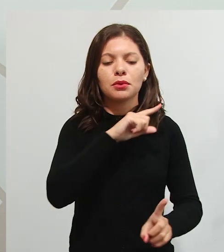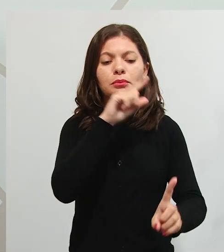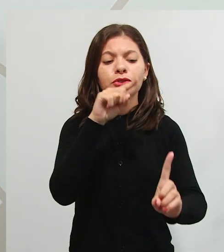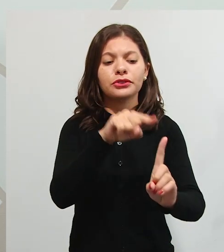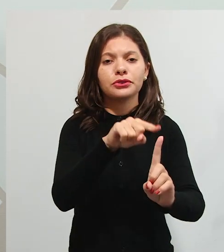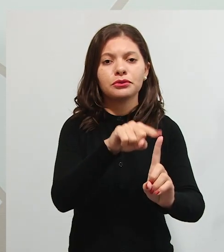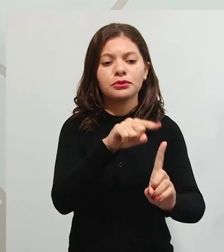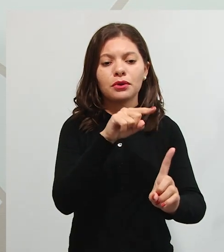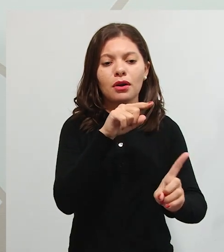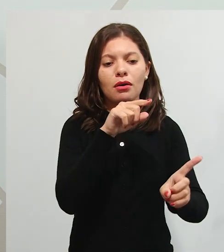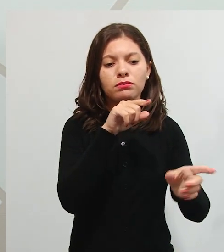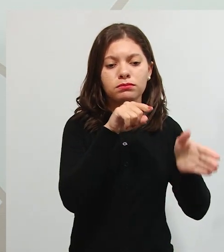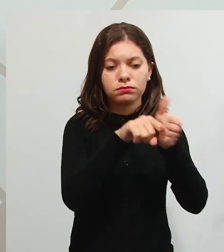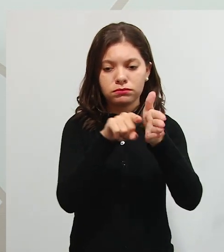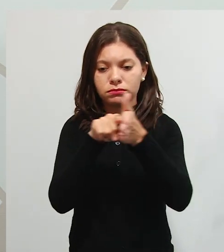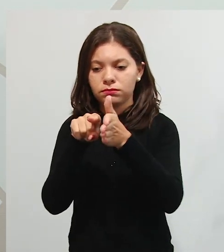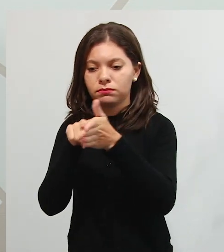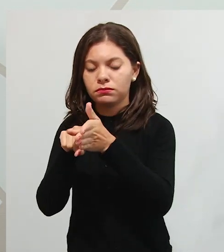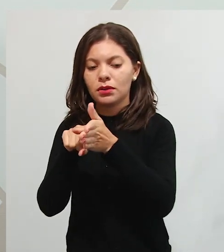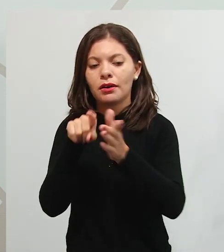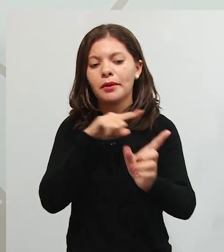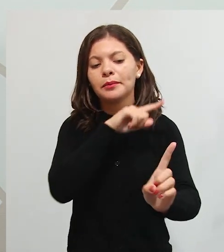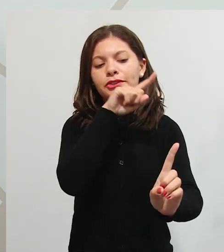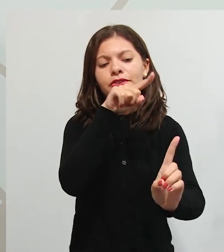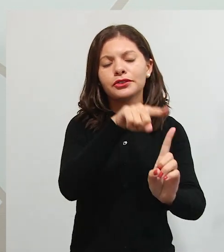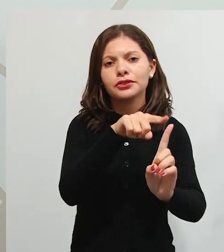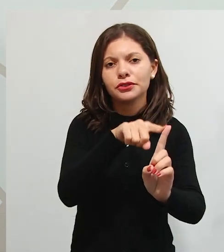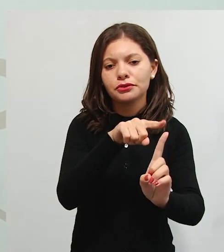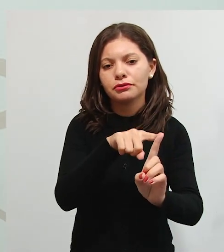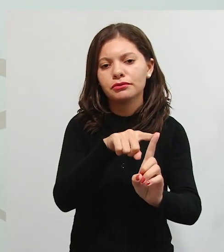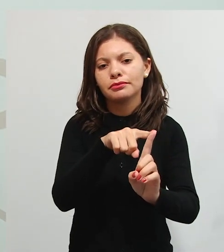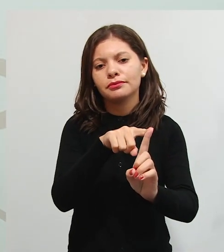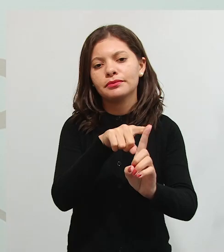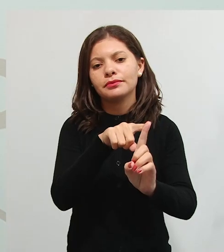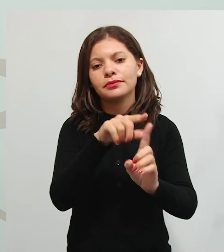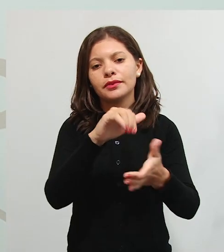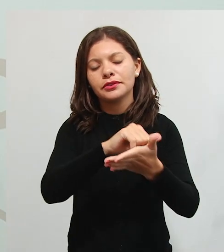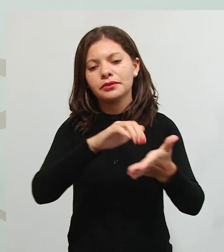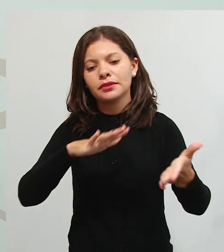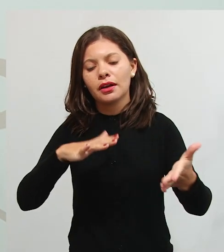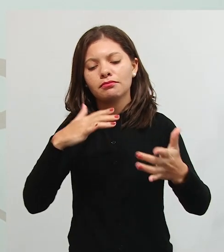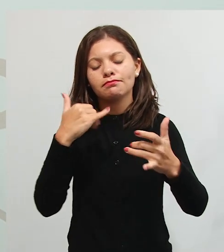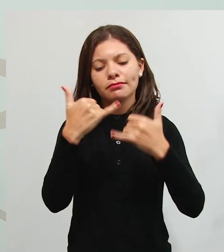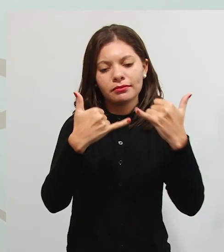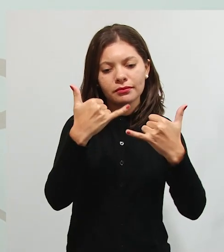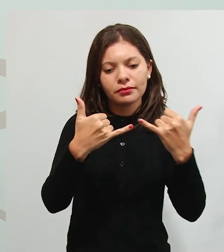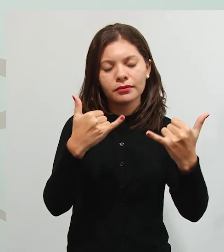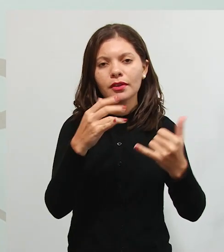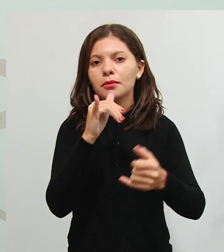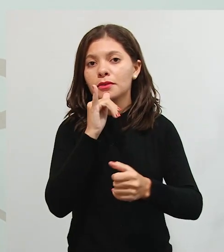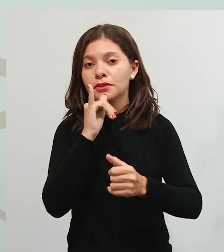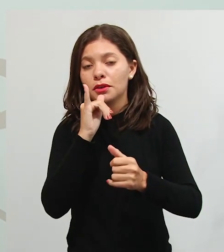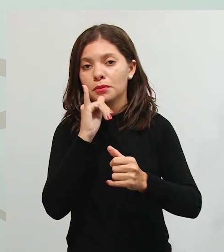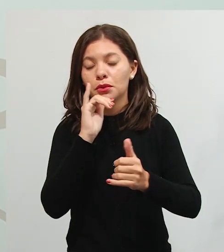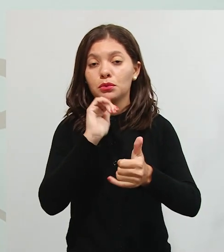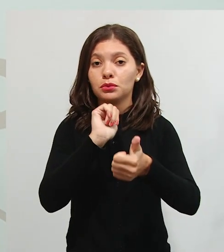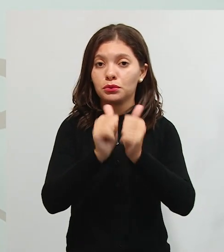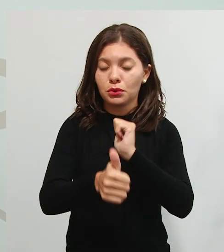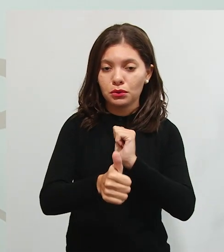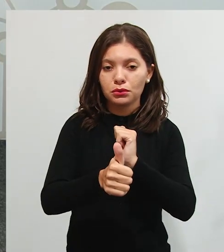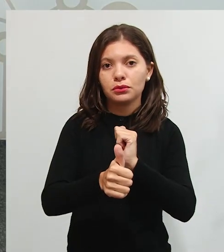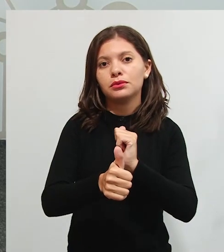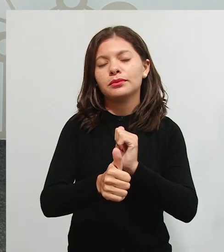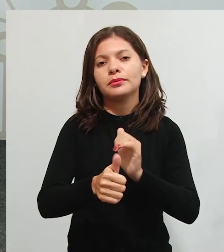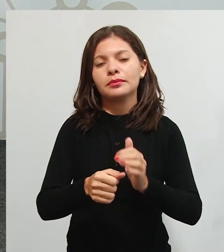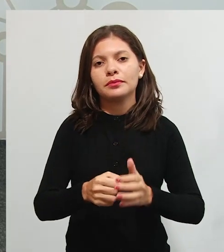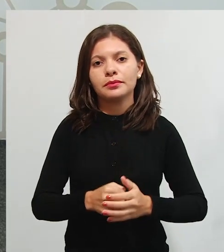direcionamento e procurar ter uma intenção por trás daquela atividade, daquela brincadeira. No caso dos jogos, por